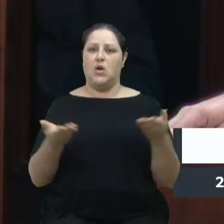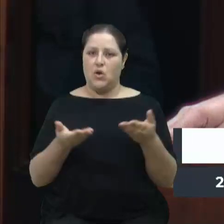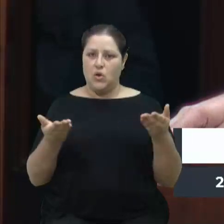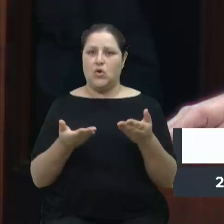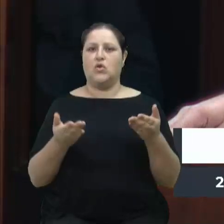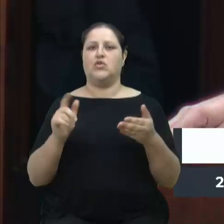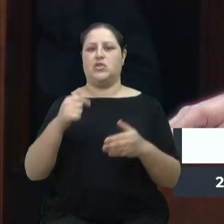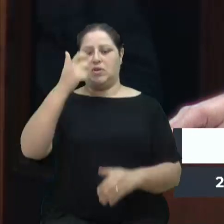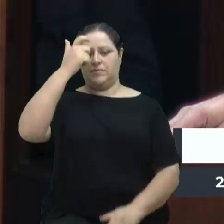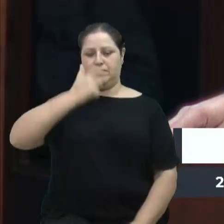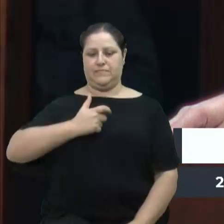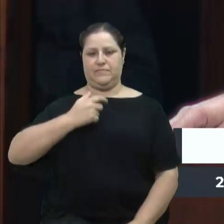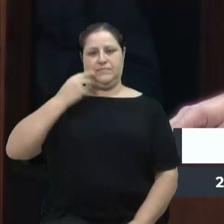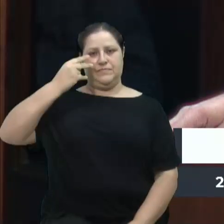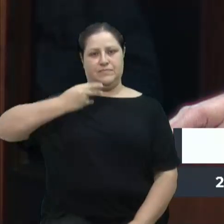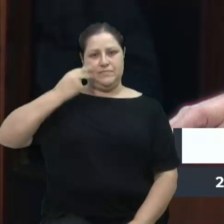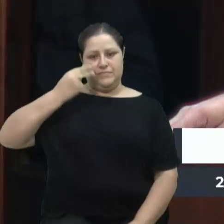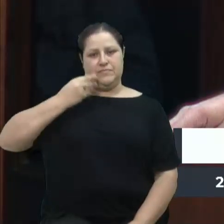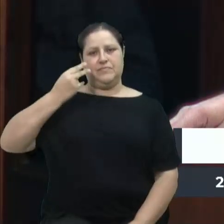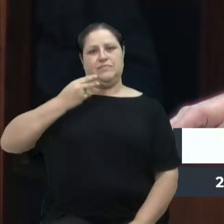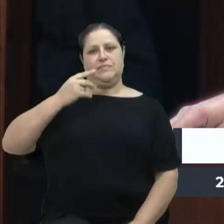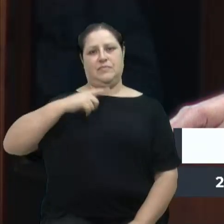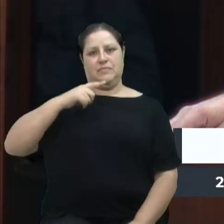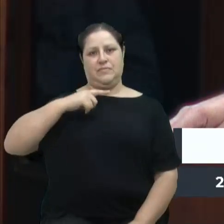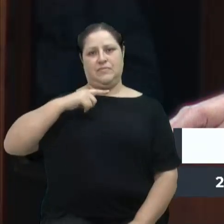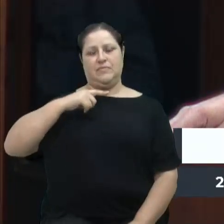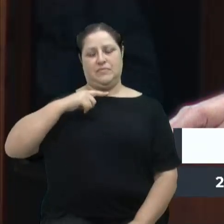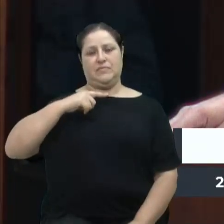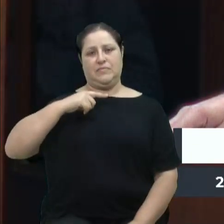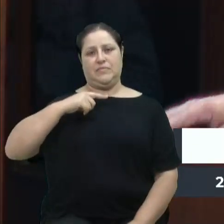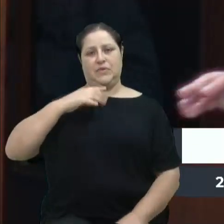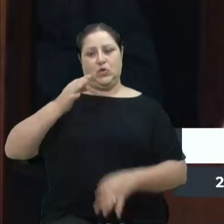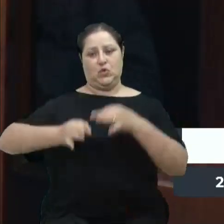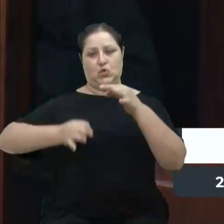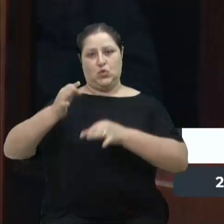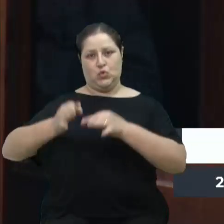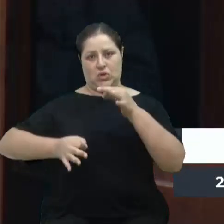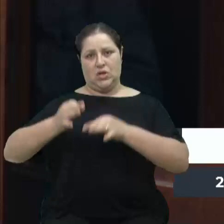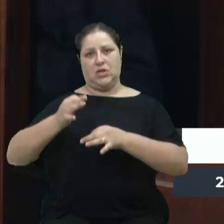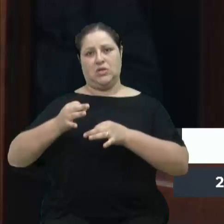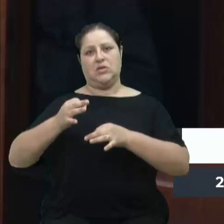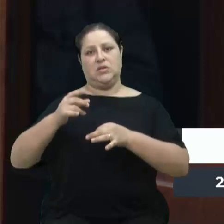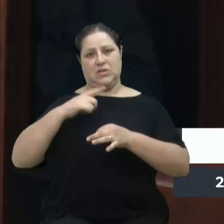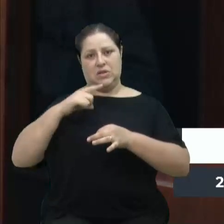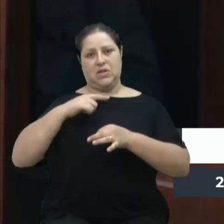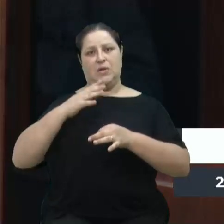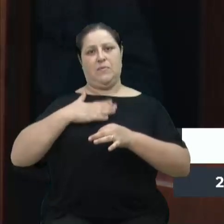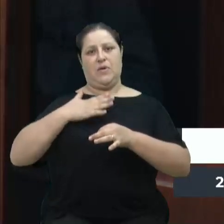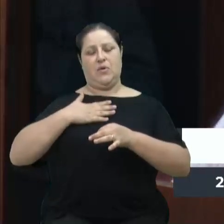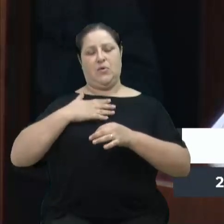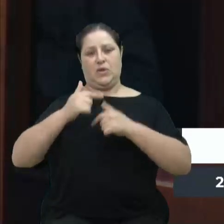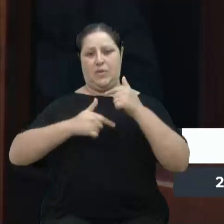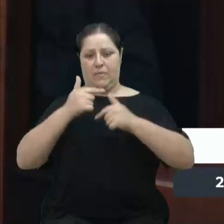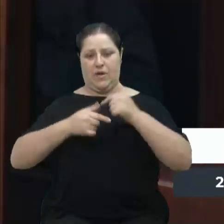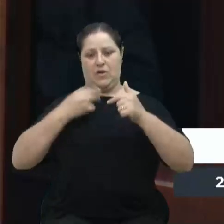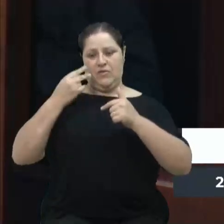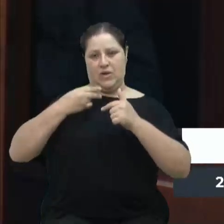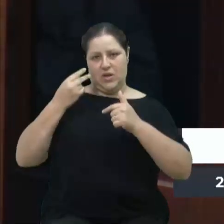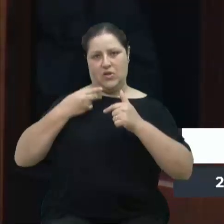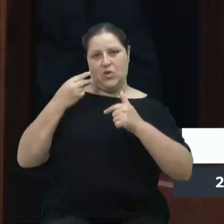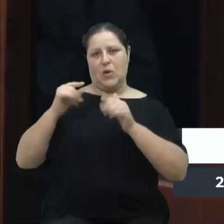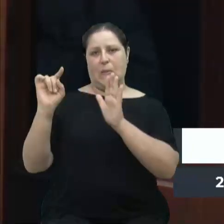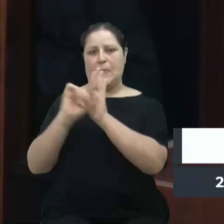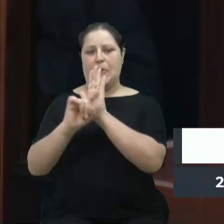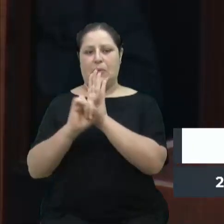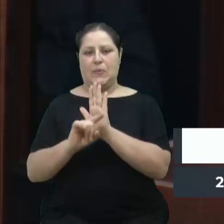esse vereador que está sendo julgado e tem o seu mandato questionado por